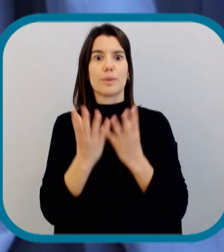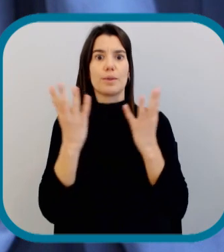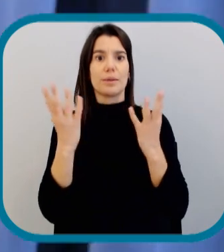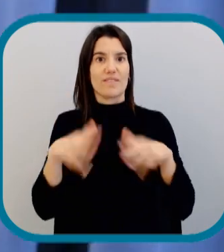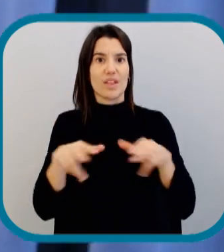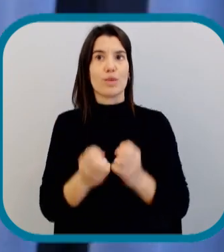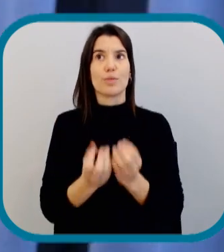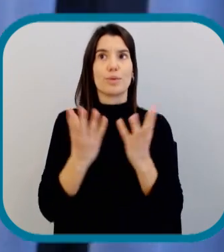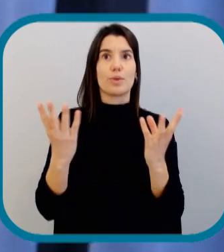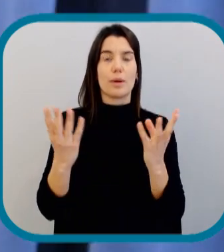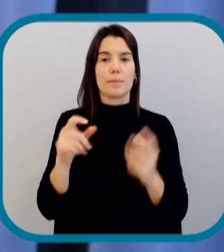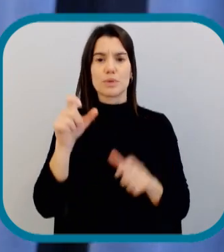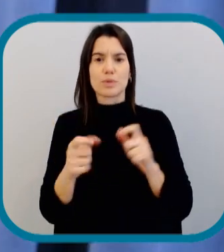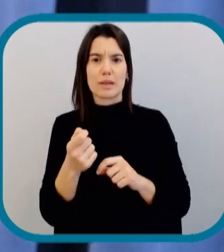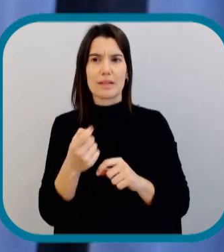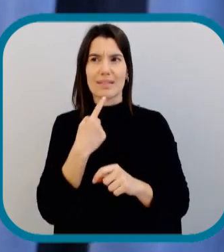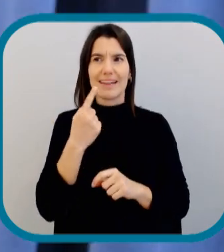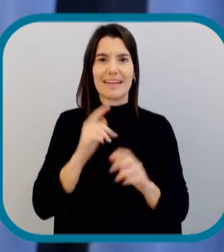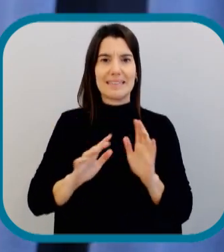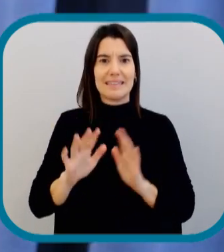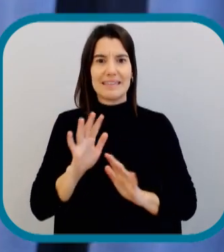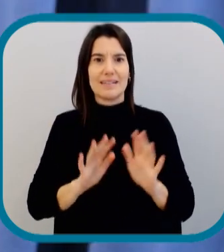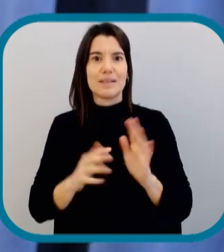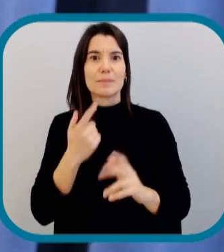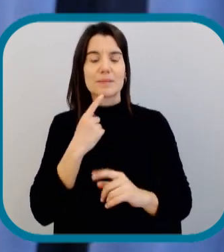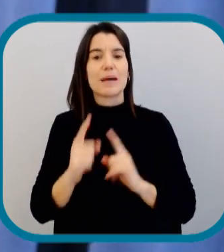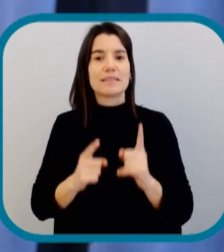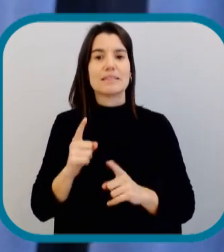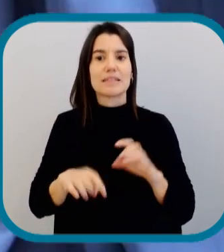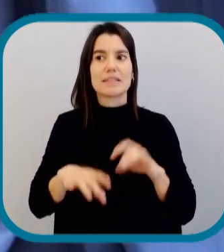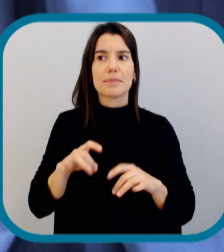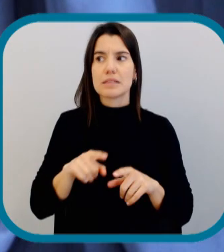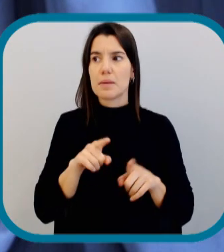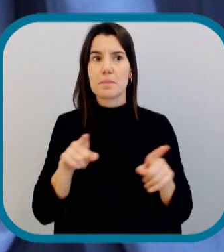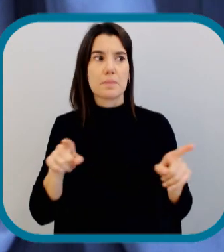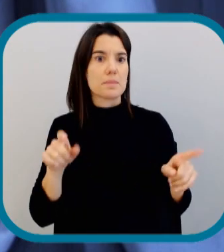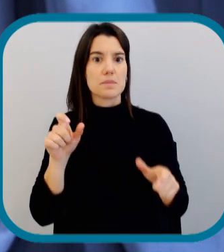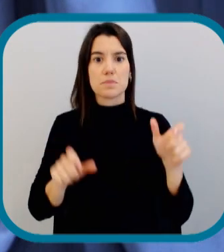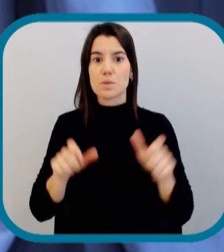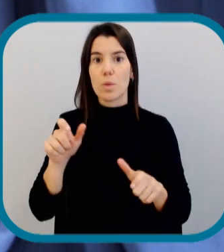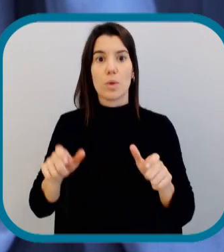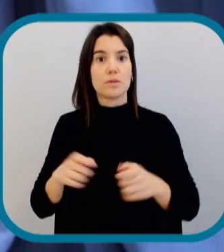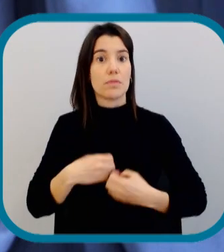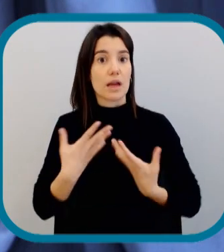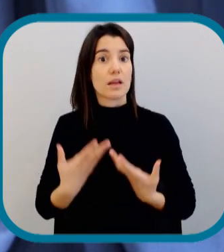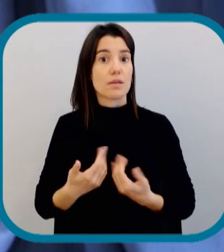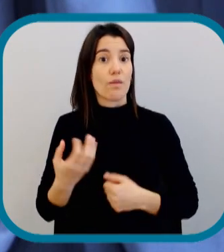holograma. E no início foi assim um bocadinho estranho, a gente não tentar perceber exatamente o que estava a acontecer, mas acho que a reação